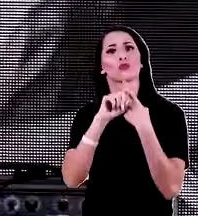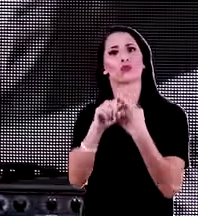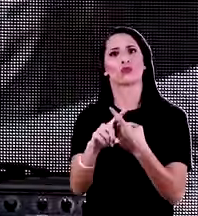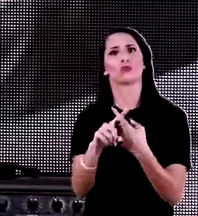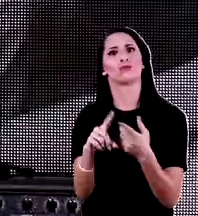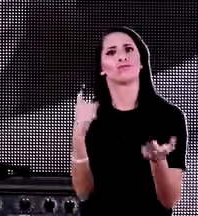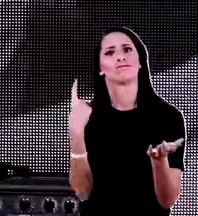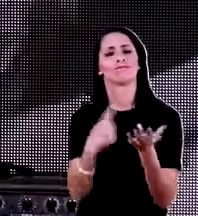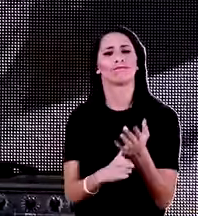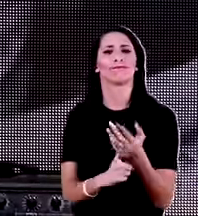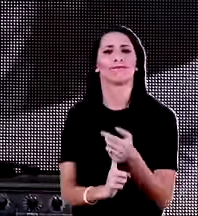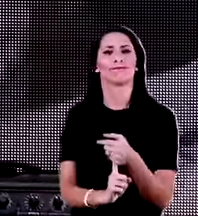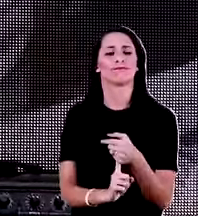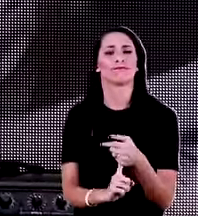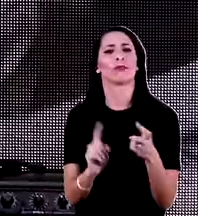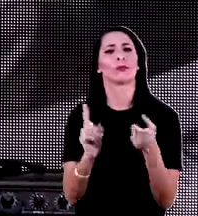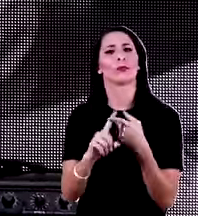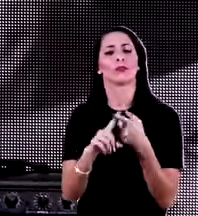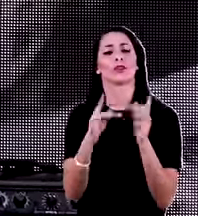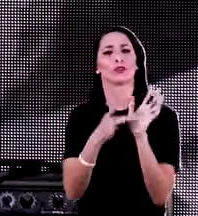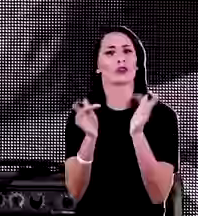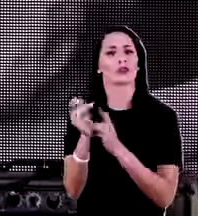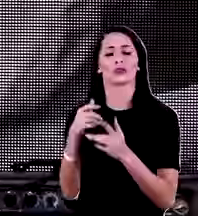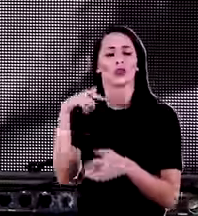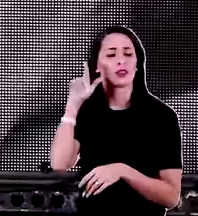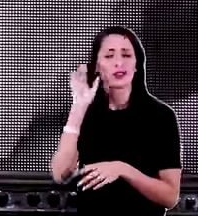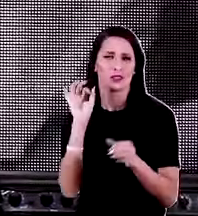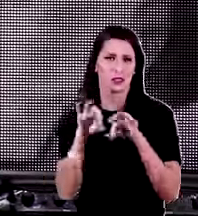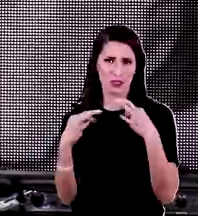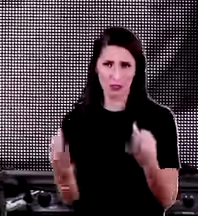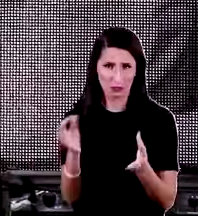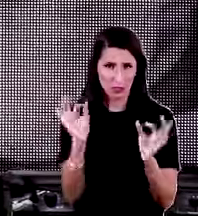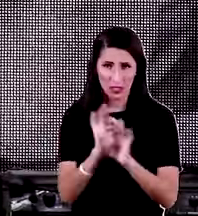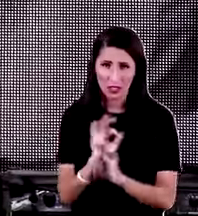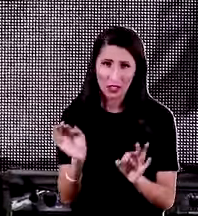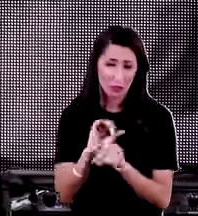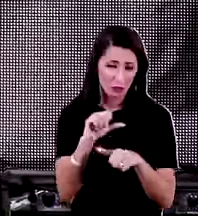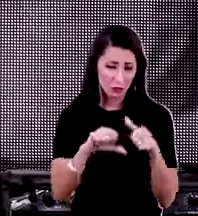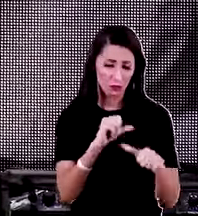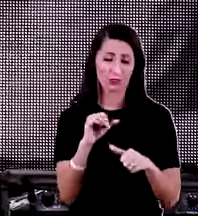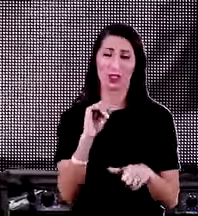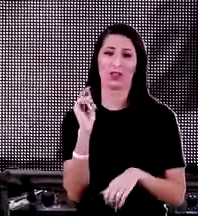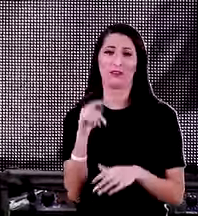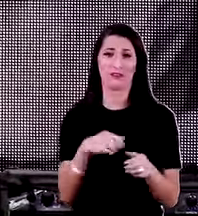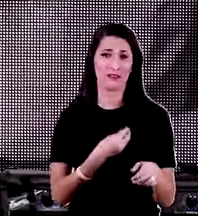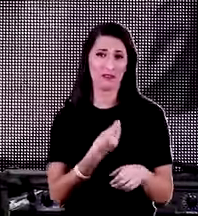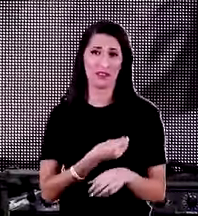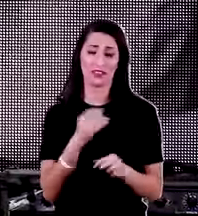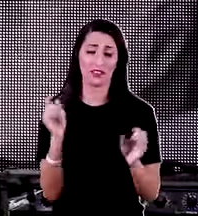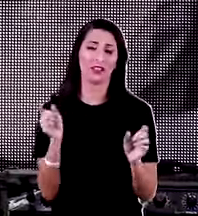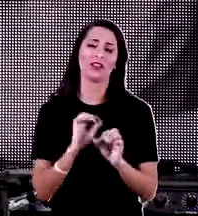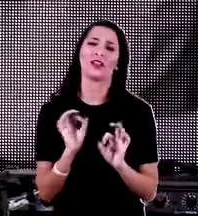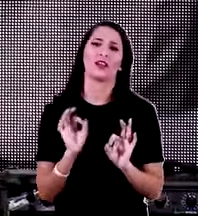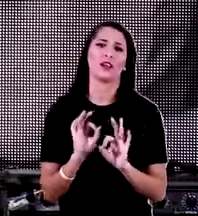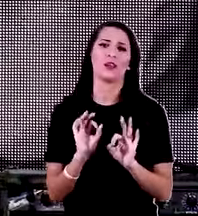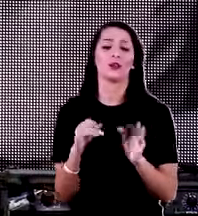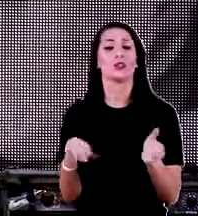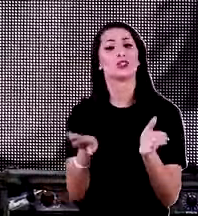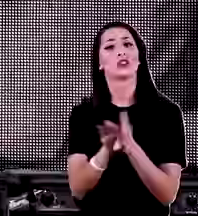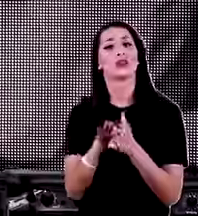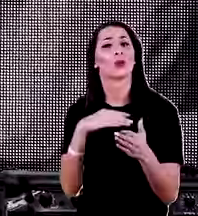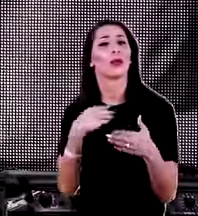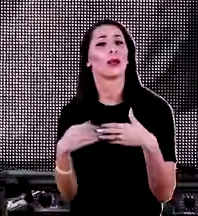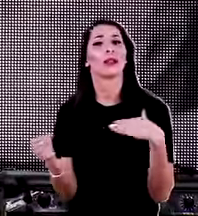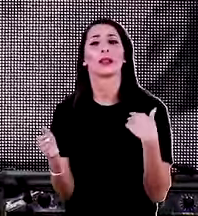Por quê, gente? Porque Jesus não chegou simplesmente para mudar a situação que Lázaro estava. Jesus chegou, independente